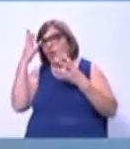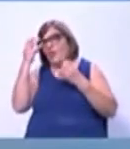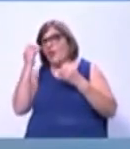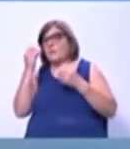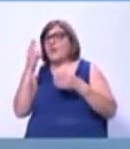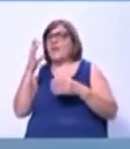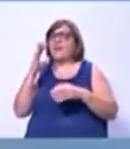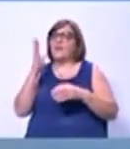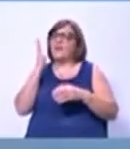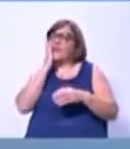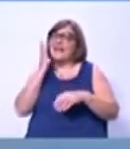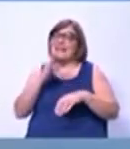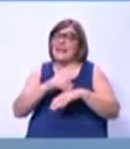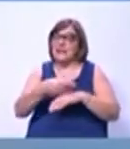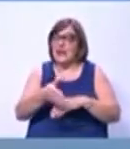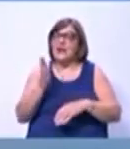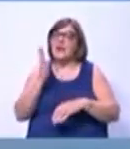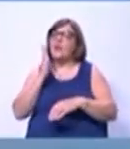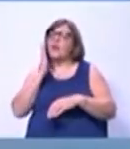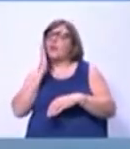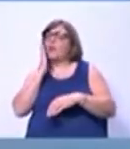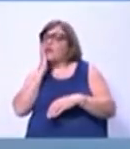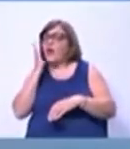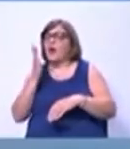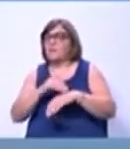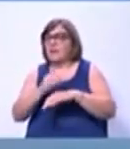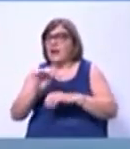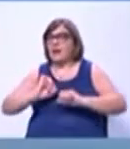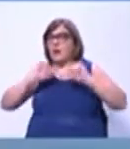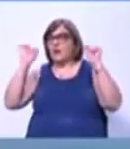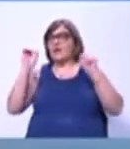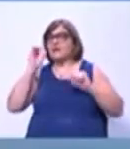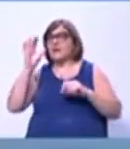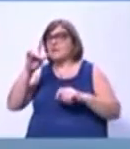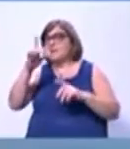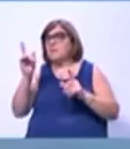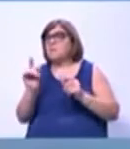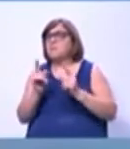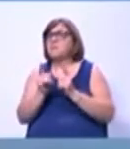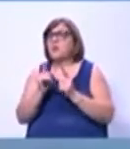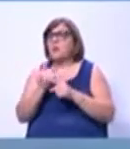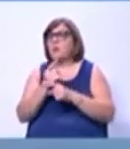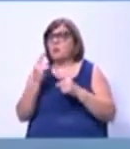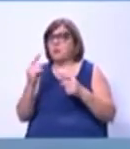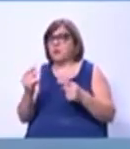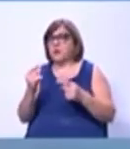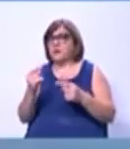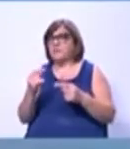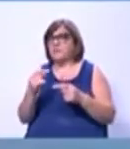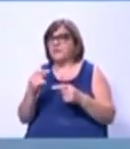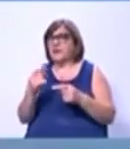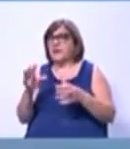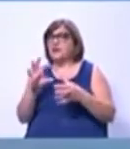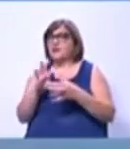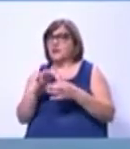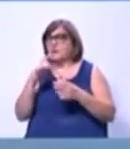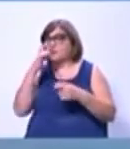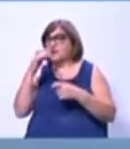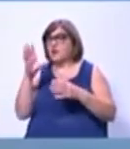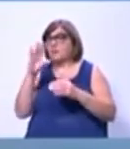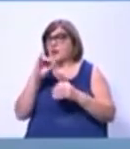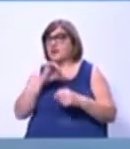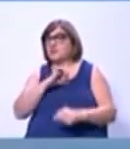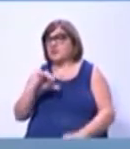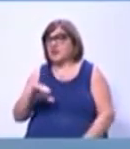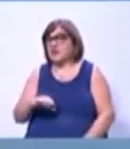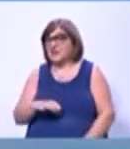tarde e dormem até mais tarde. E pensava-se que esses eram a minoria, porque, e até são associados a pessoas mais